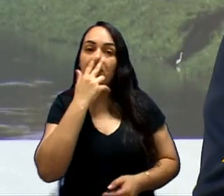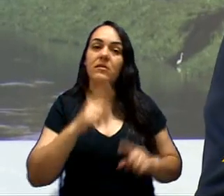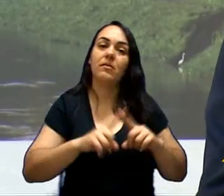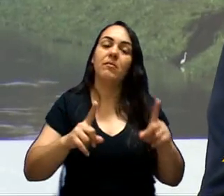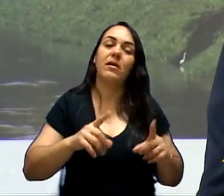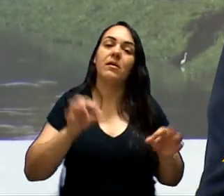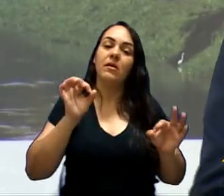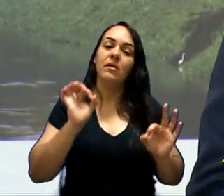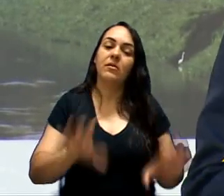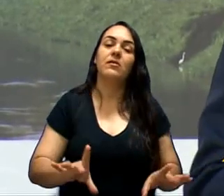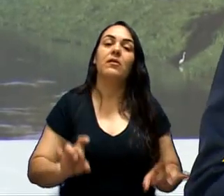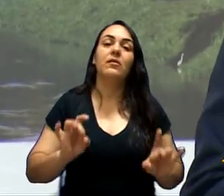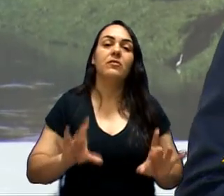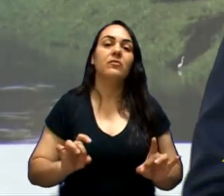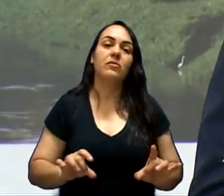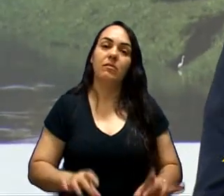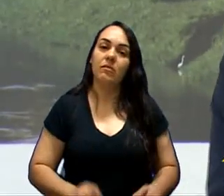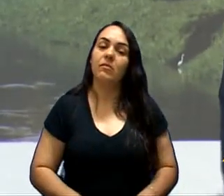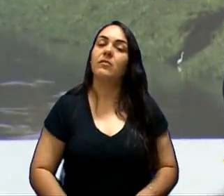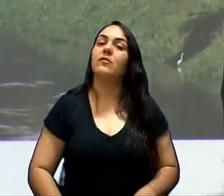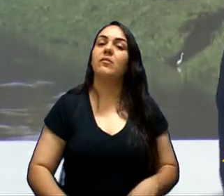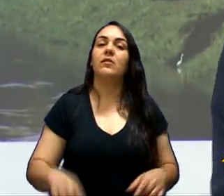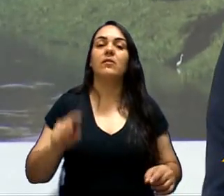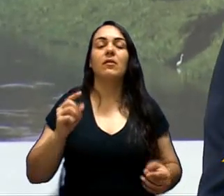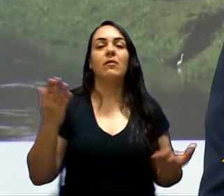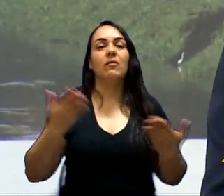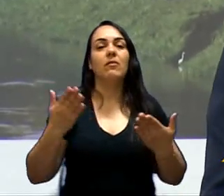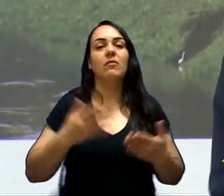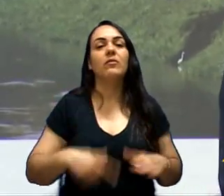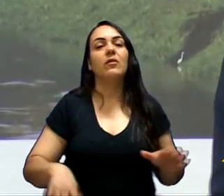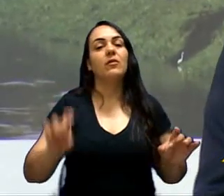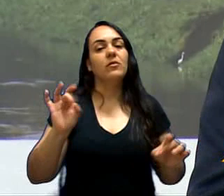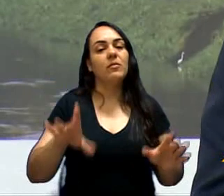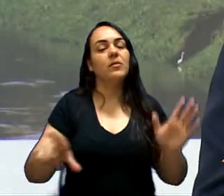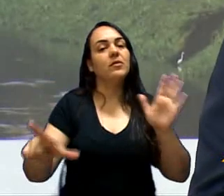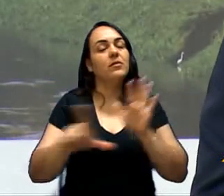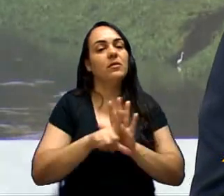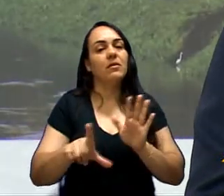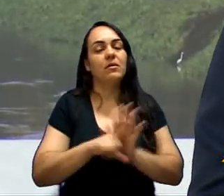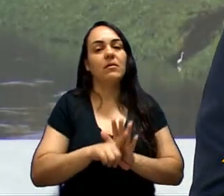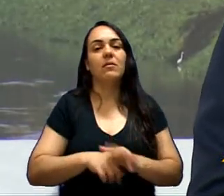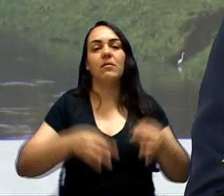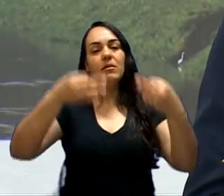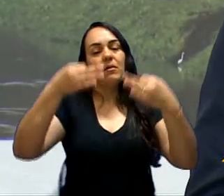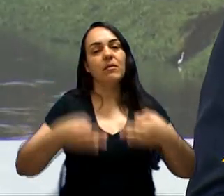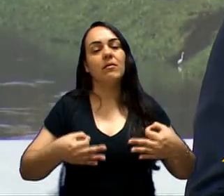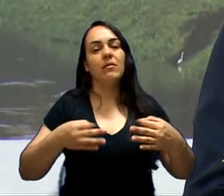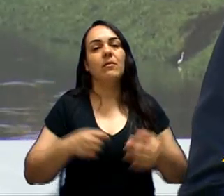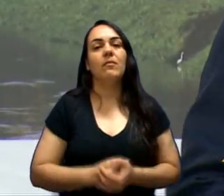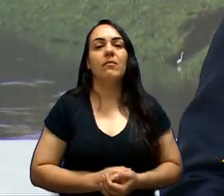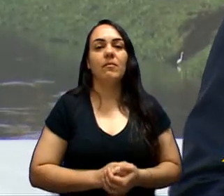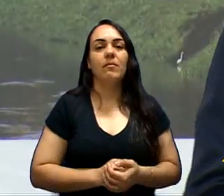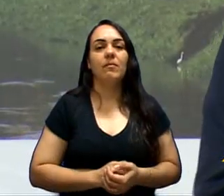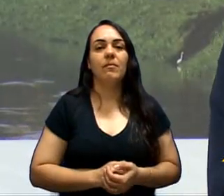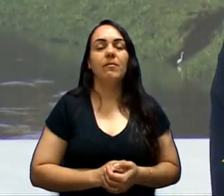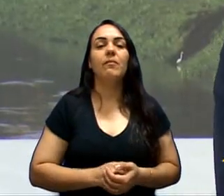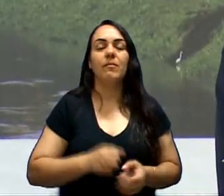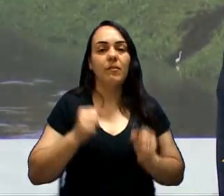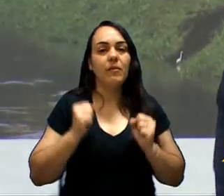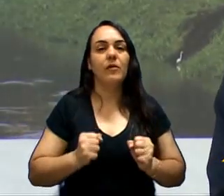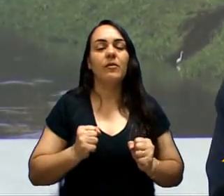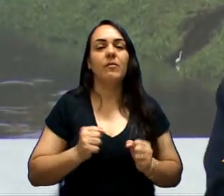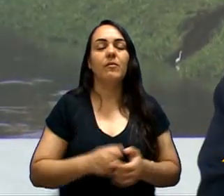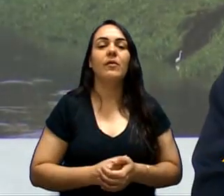a gente continua entendendo que a matéria é regular, que pode ser feita